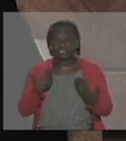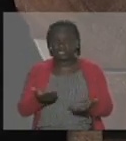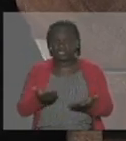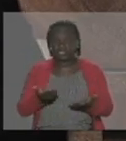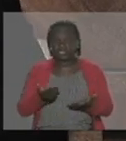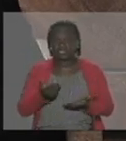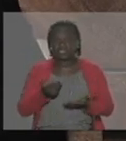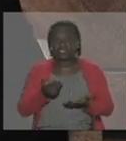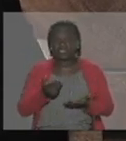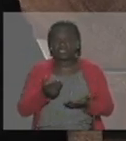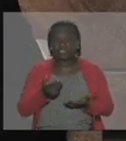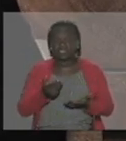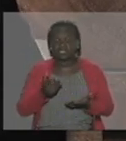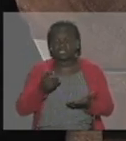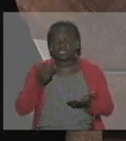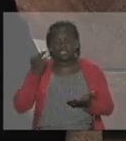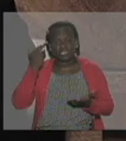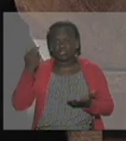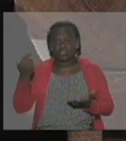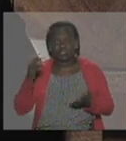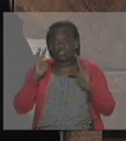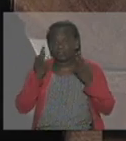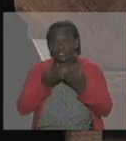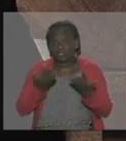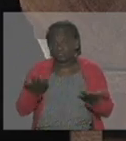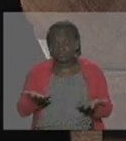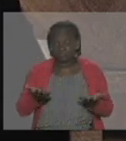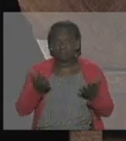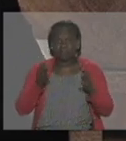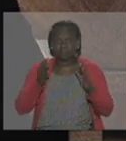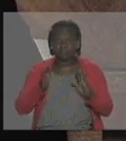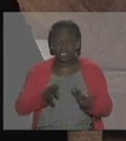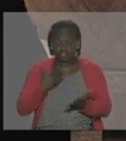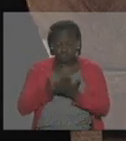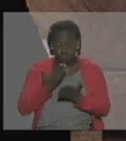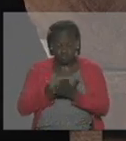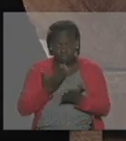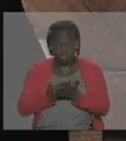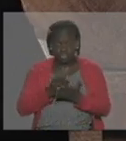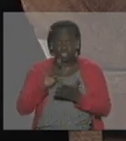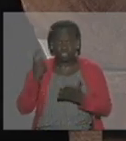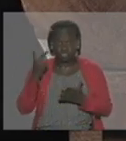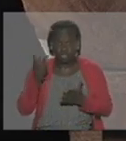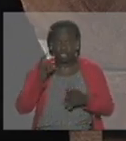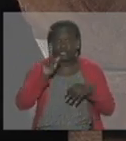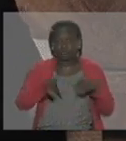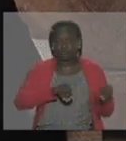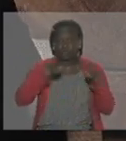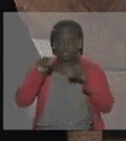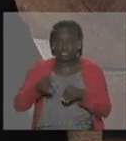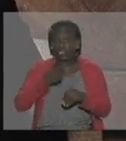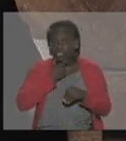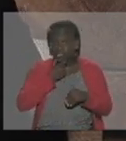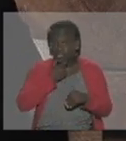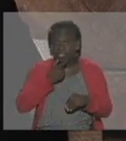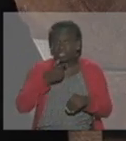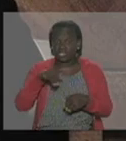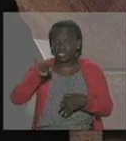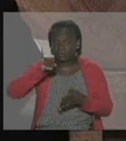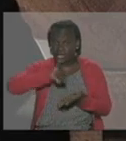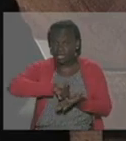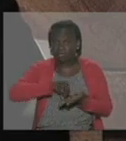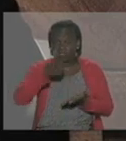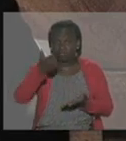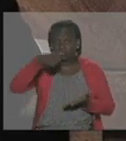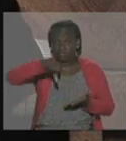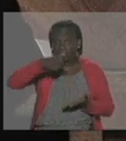então havia uma uma coisa natural e eu estudei história fui morar em Londres em